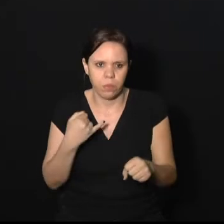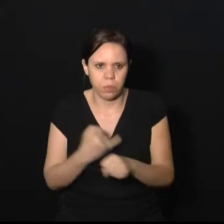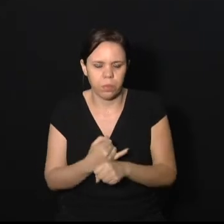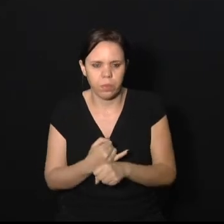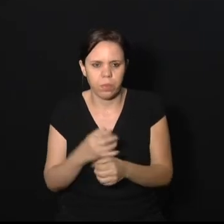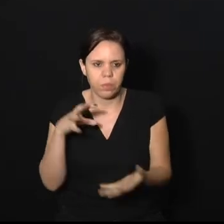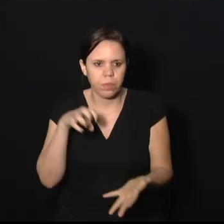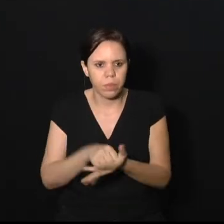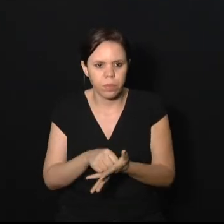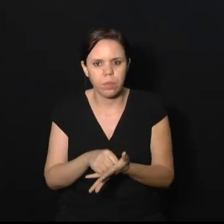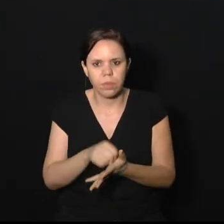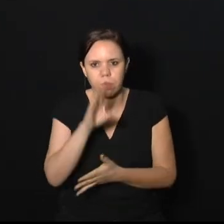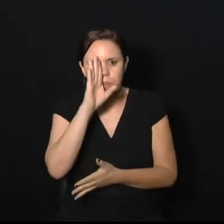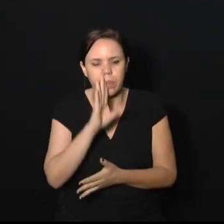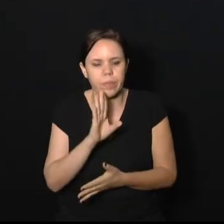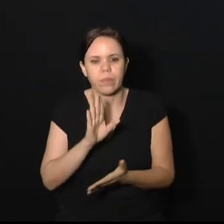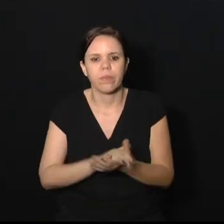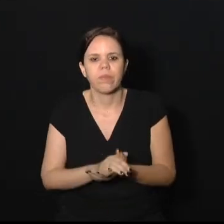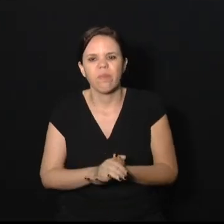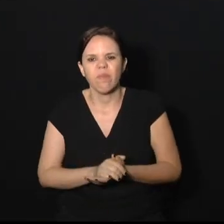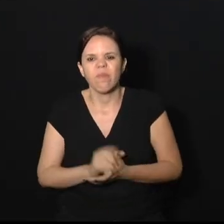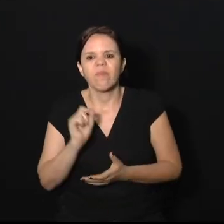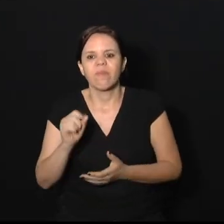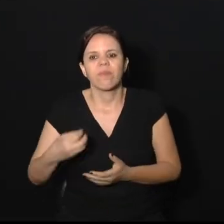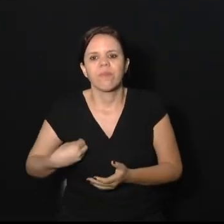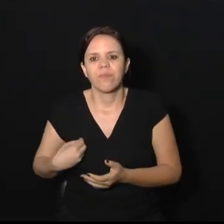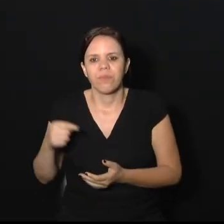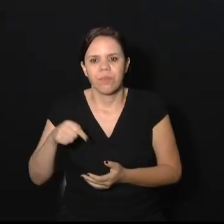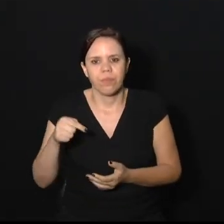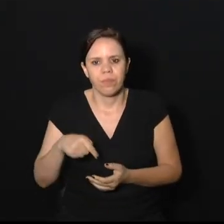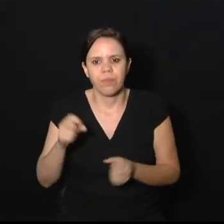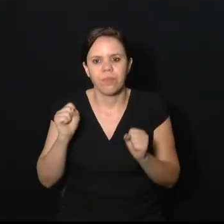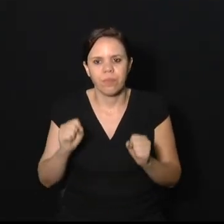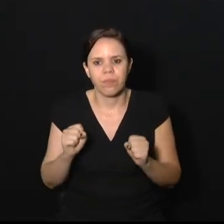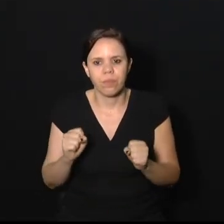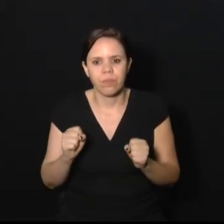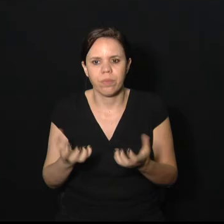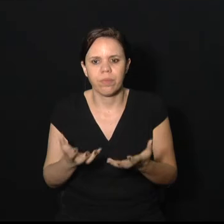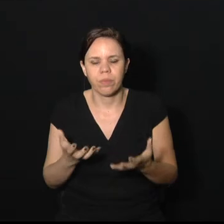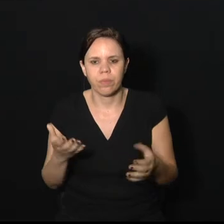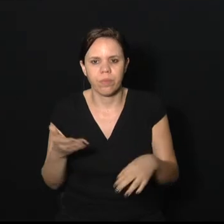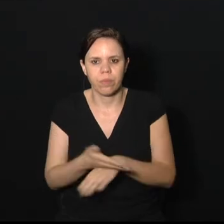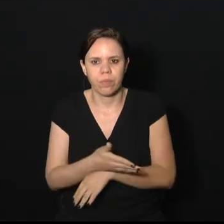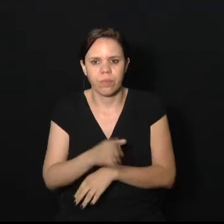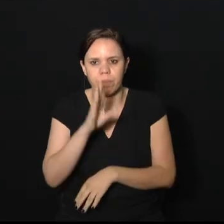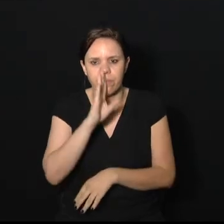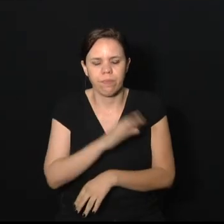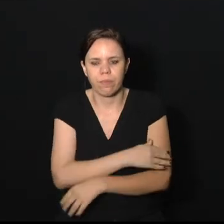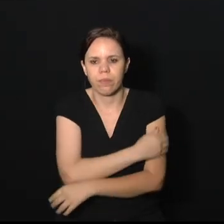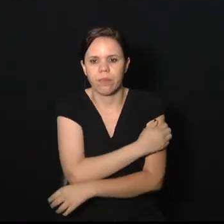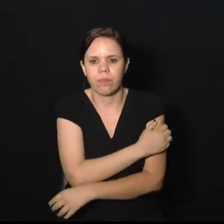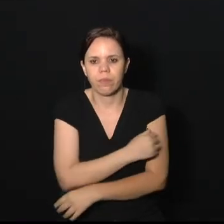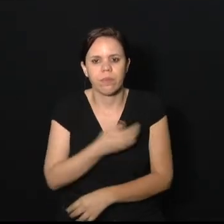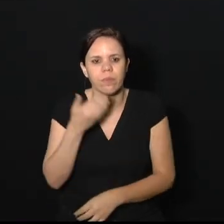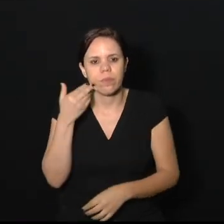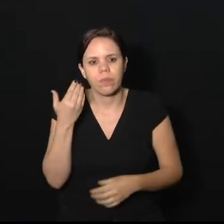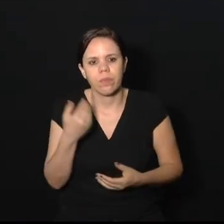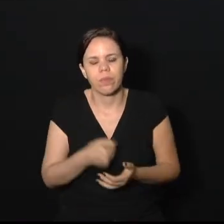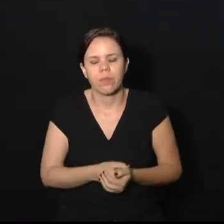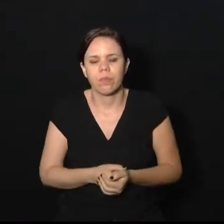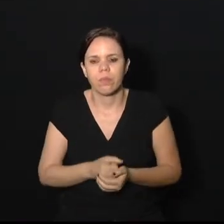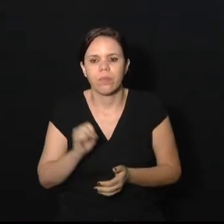se cadastrar gratuitamente. Então, quem estiver aqui pode entrar na plataforma, se cadastrar gratuitamente.